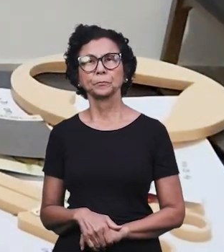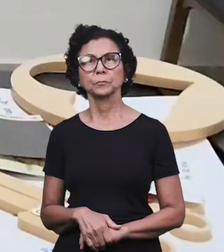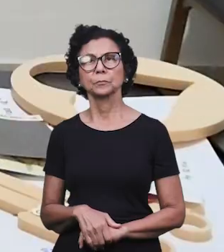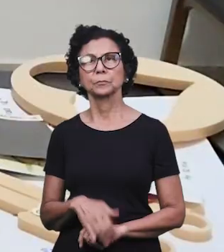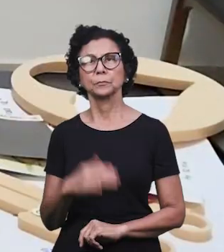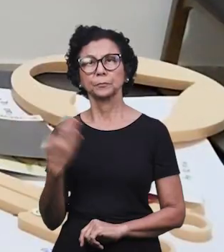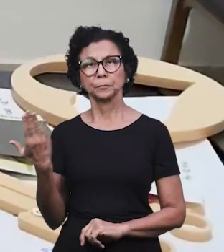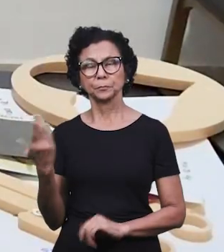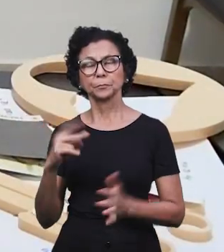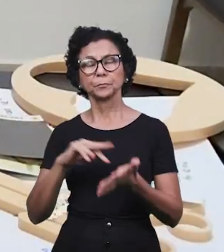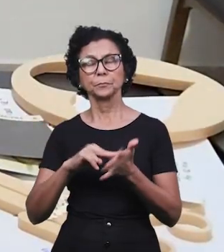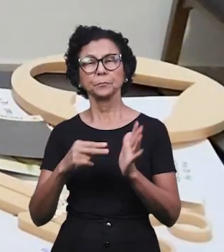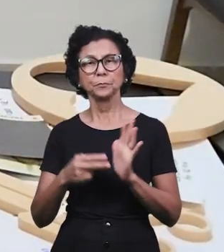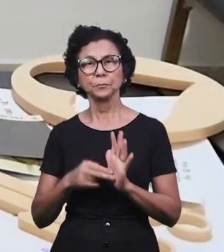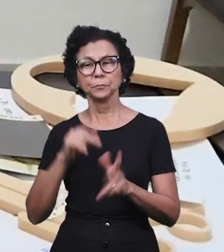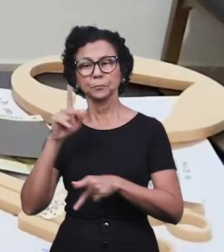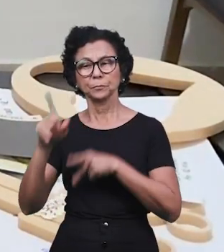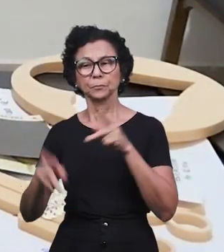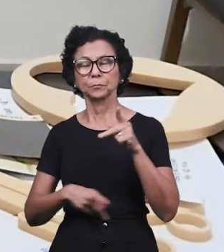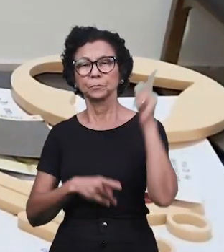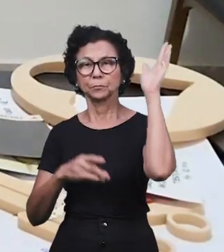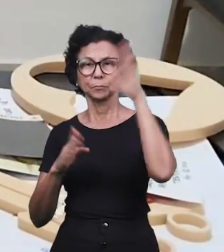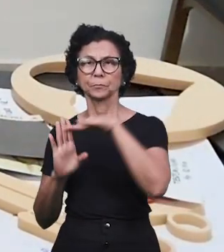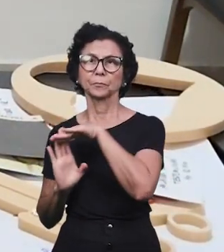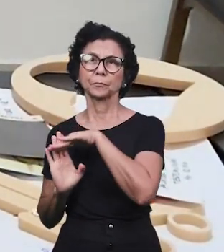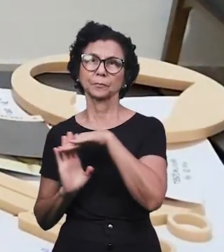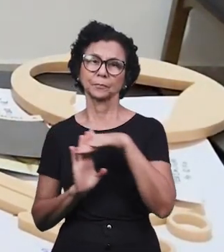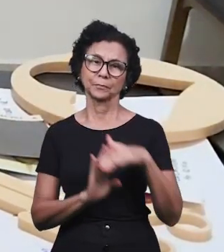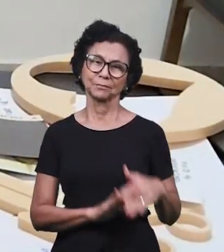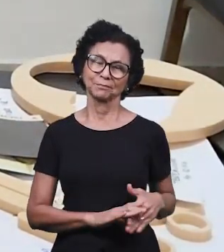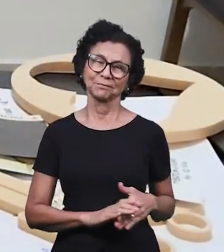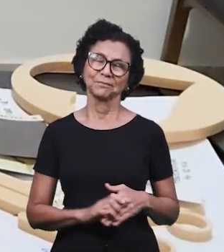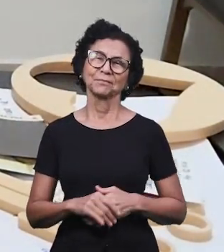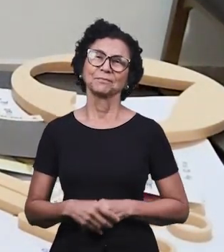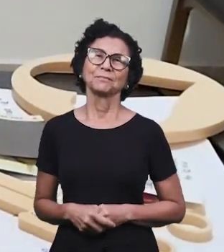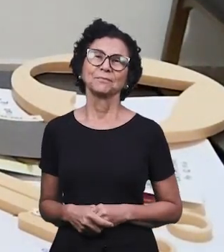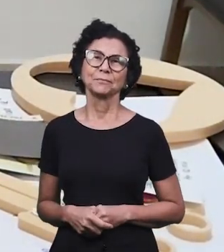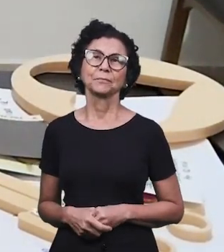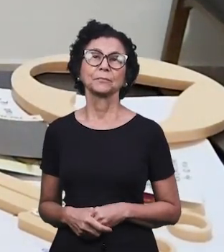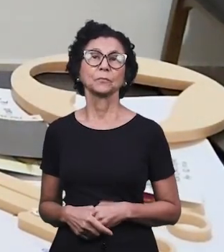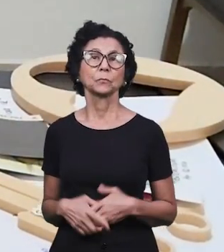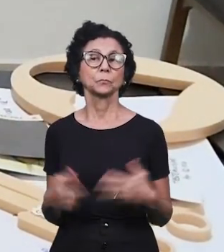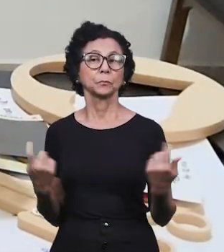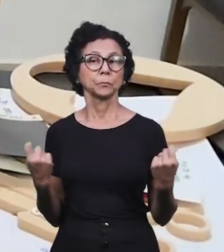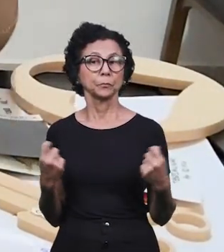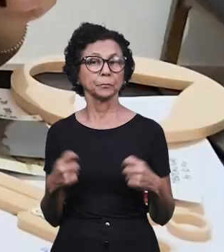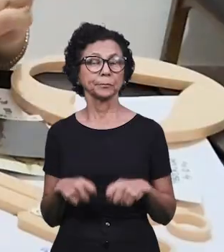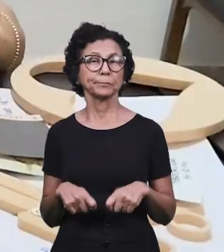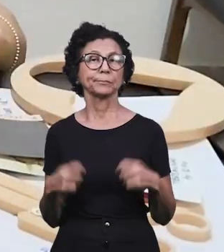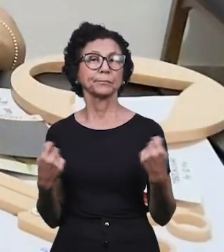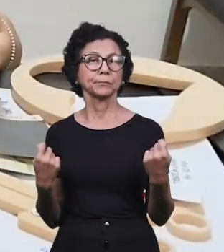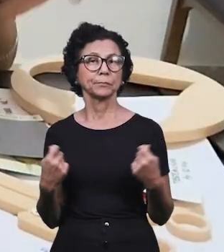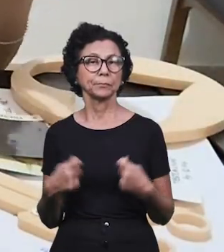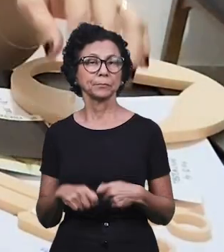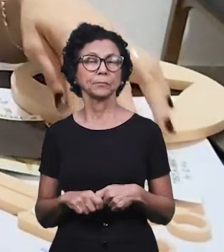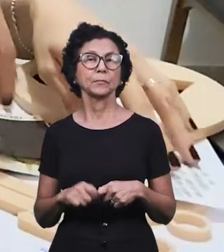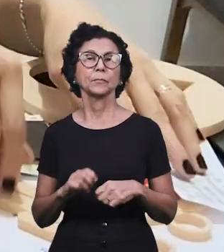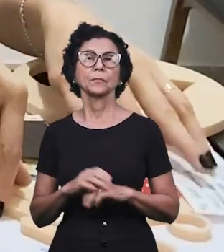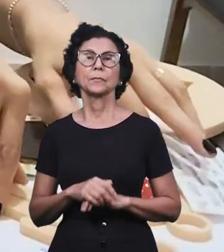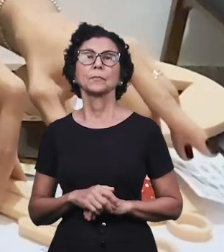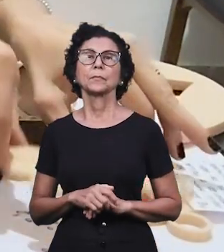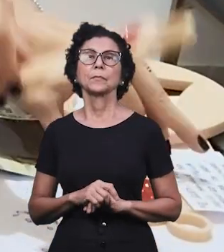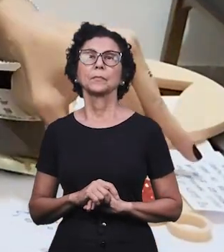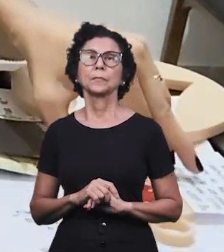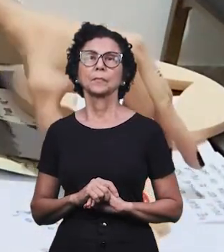é o livramento que o Senhor tem dado ao seu povo através do Cordeiro. E é isso que nós precisamos enfatizar nessa